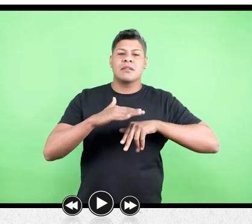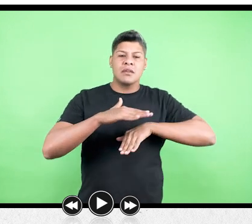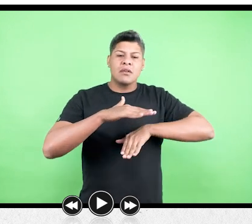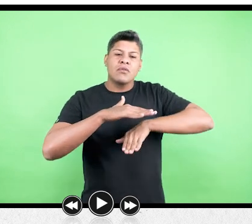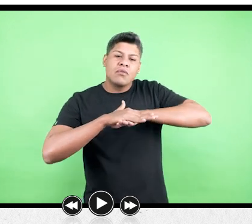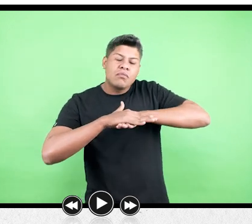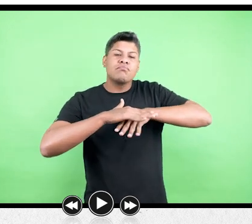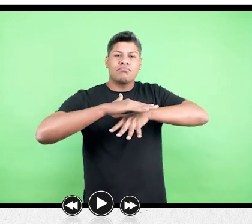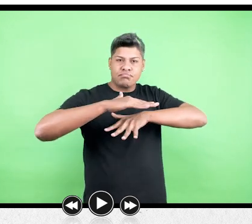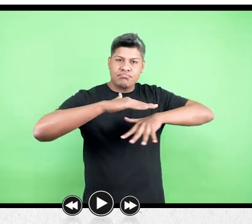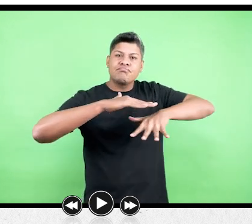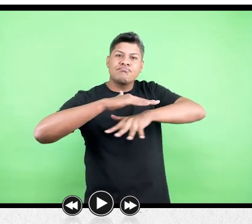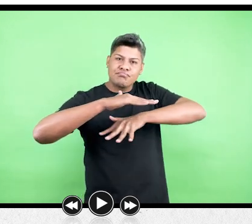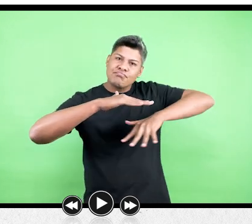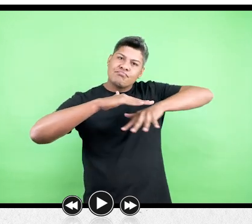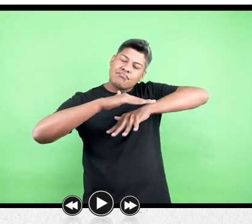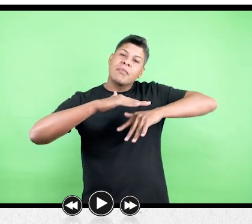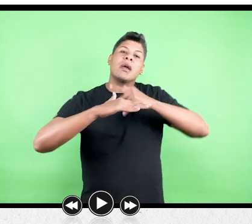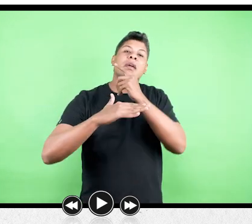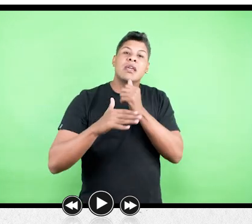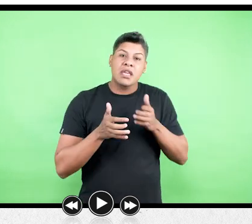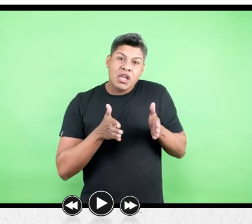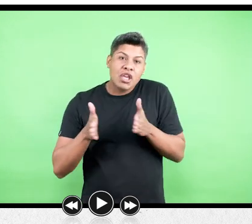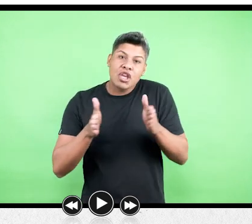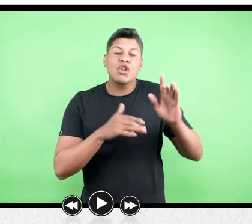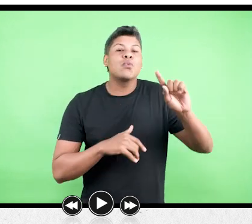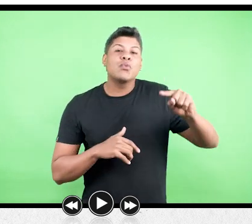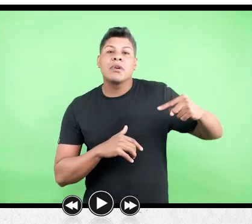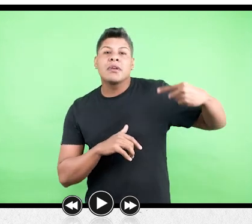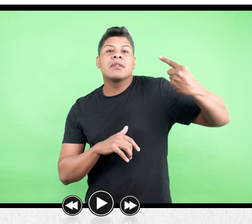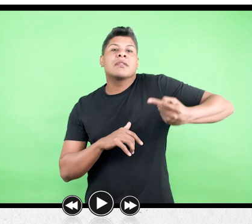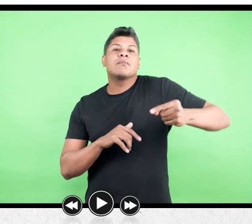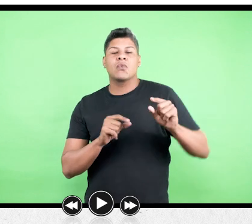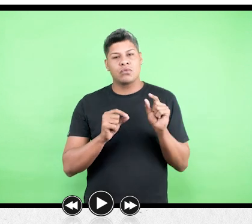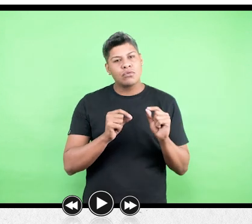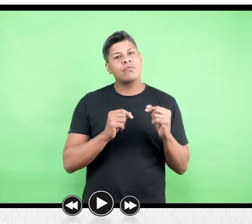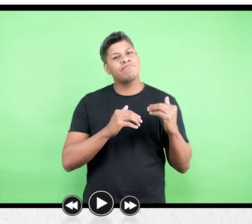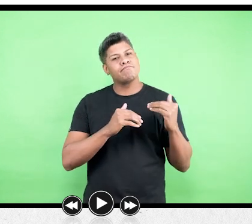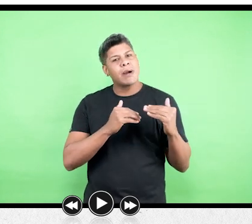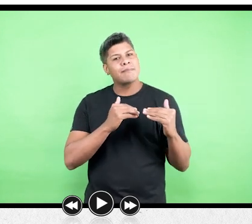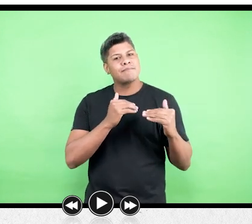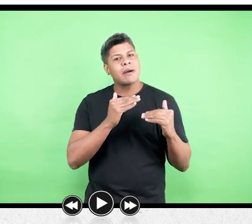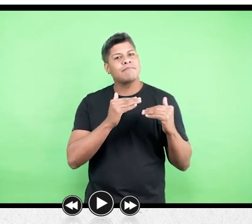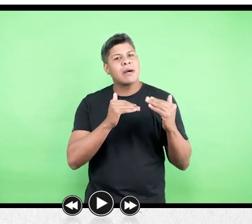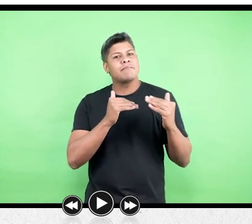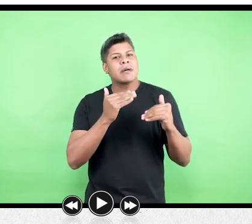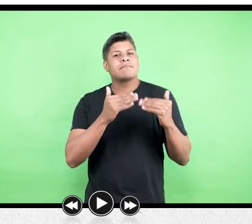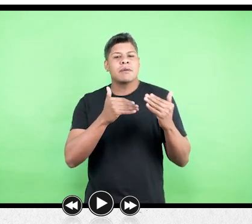nas margens, nas bancadas dos rios, e depois elas vão progressivamente